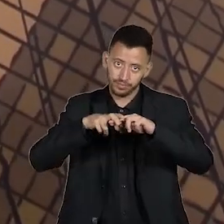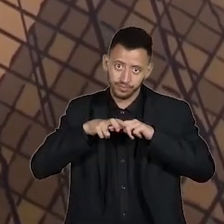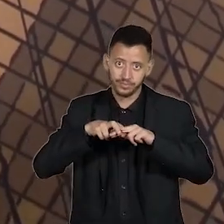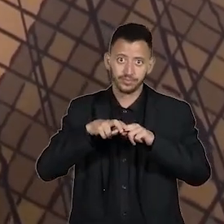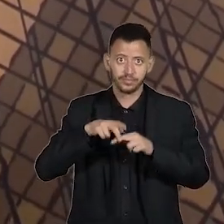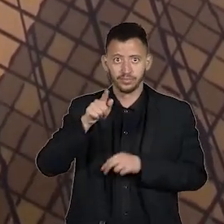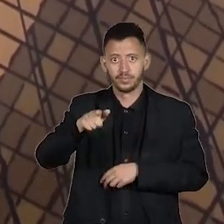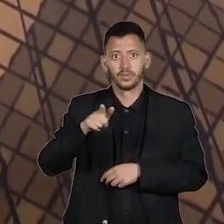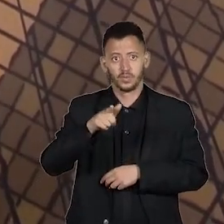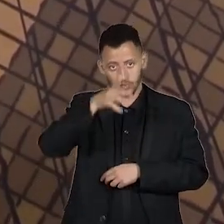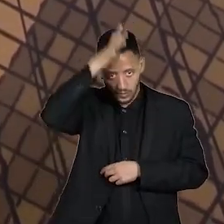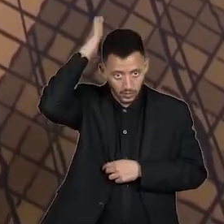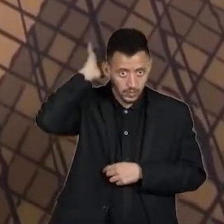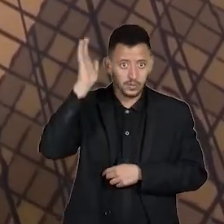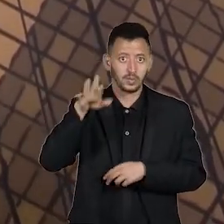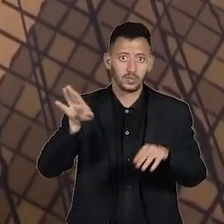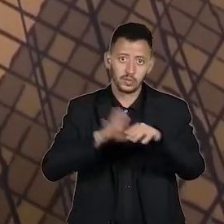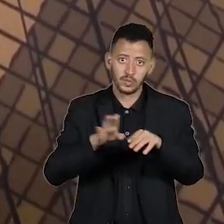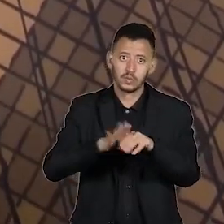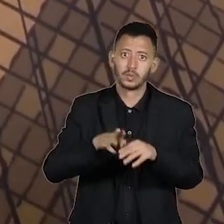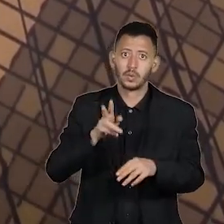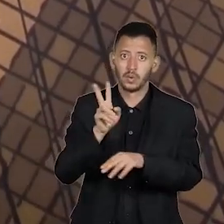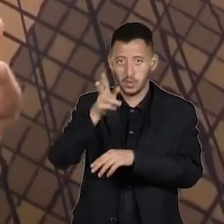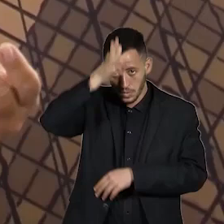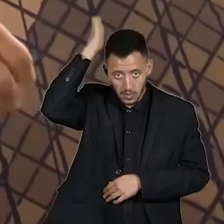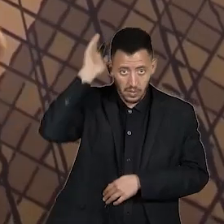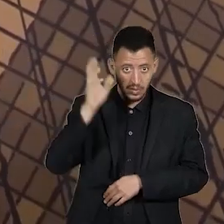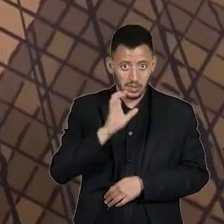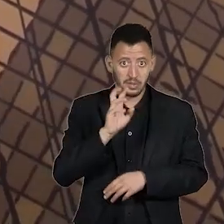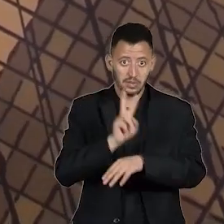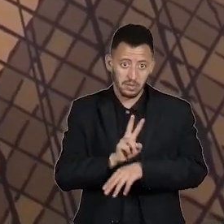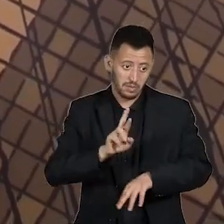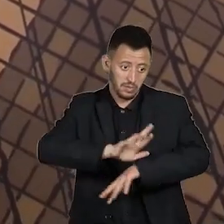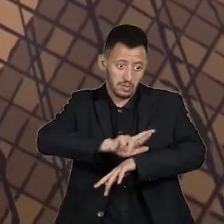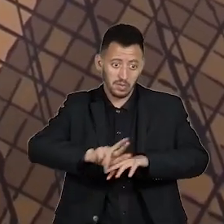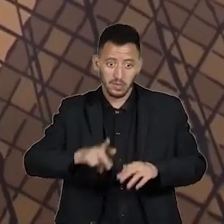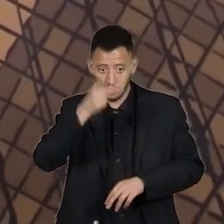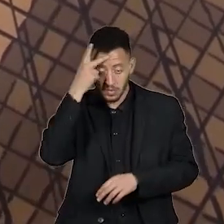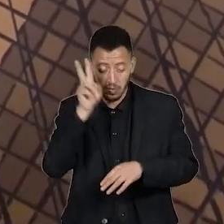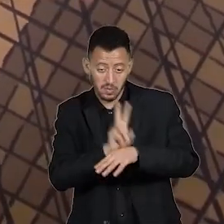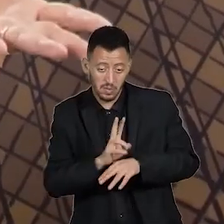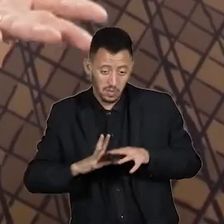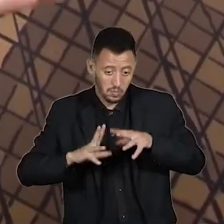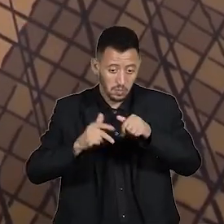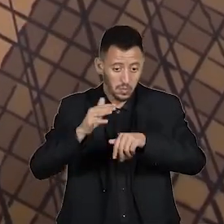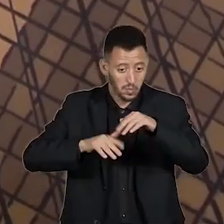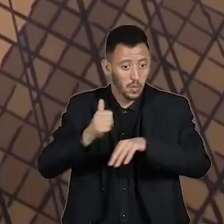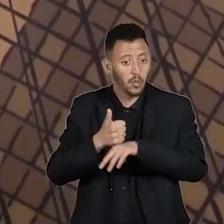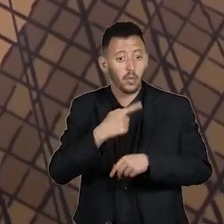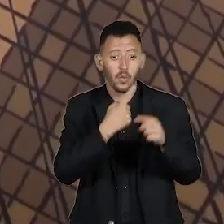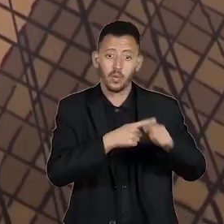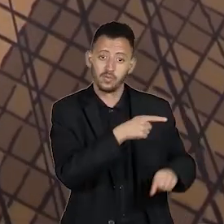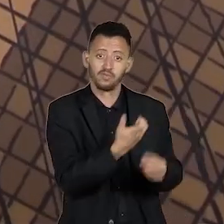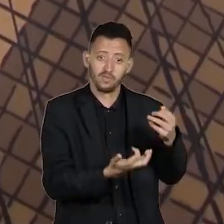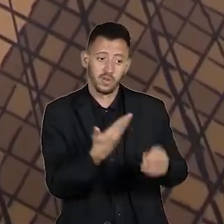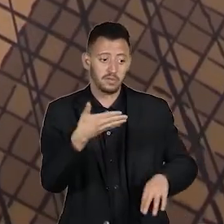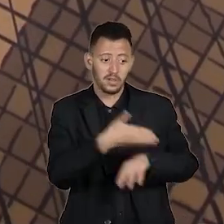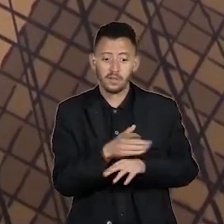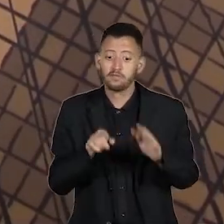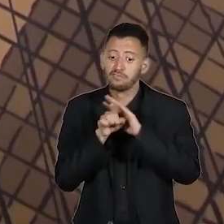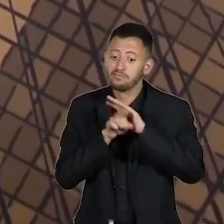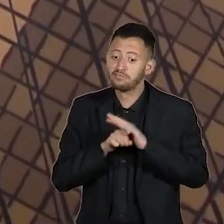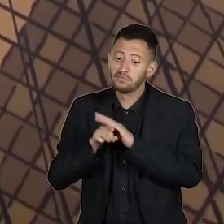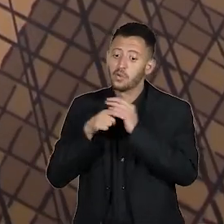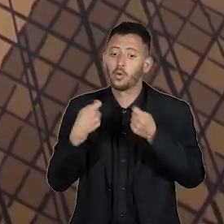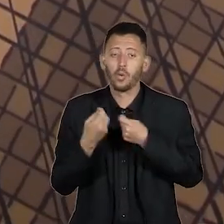âmbitos? Polícia, bombeiro militar, civil, todos eles e os brigadistas, todos eles passam